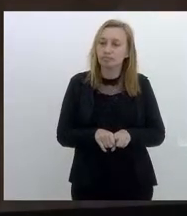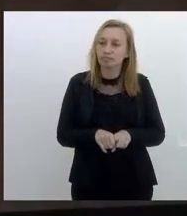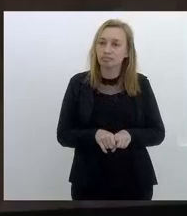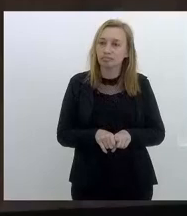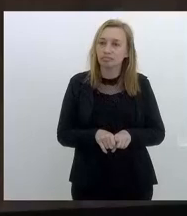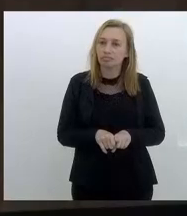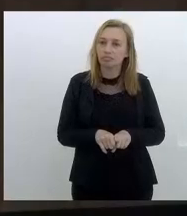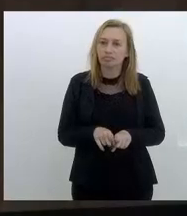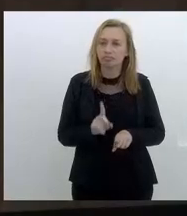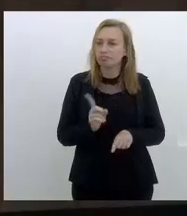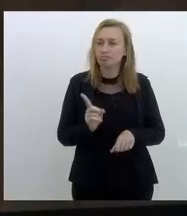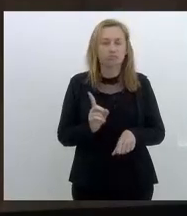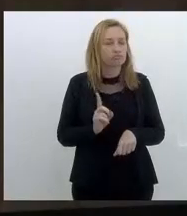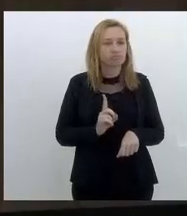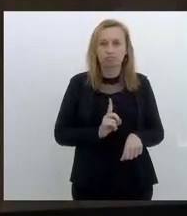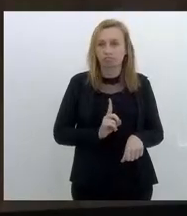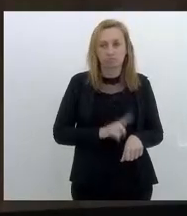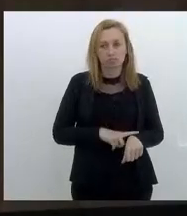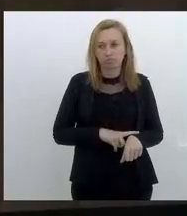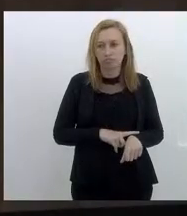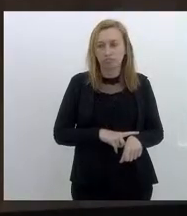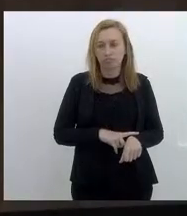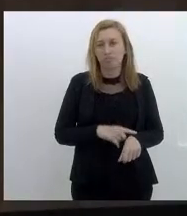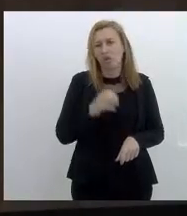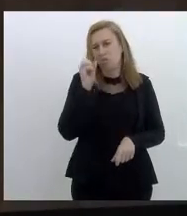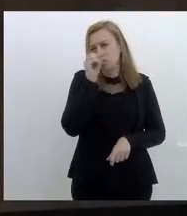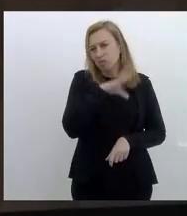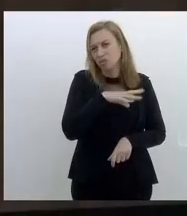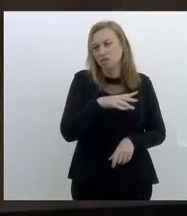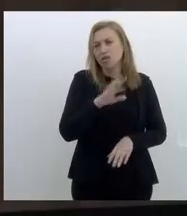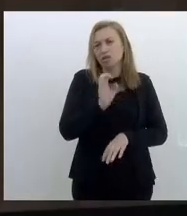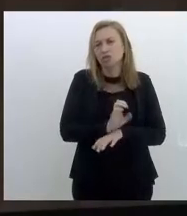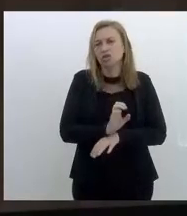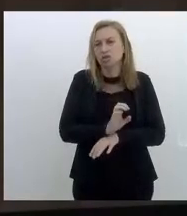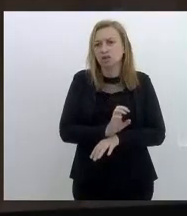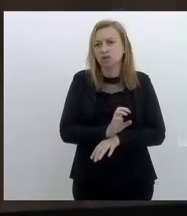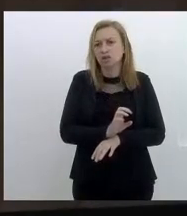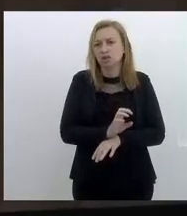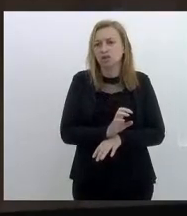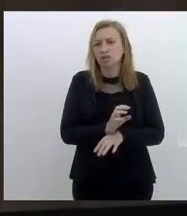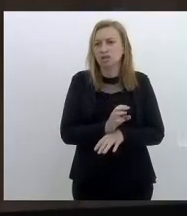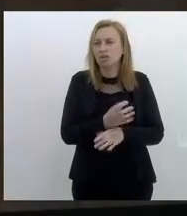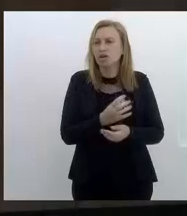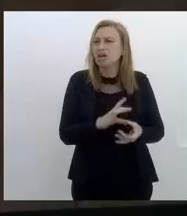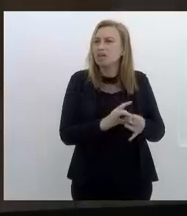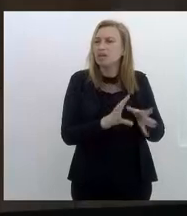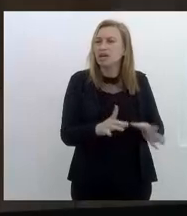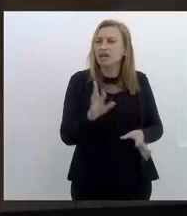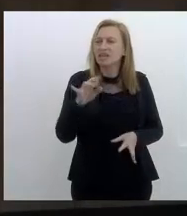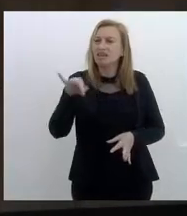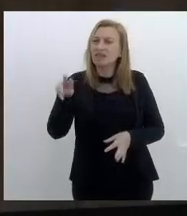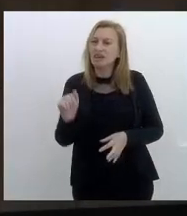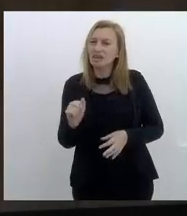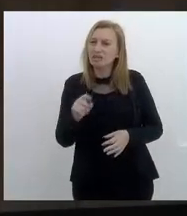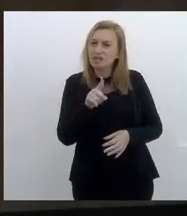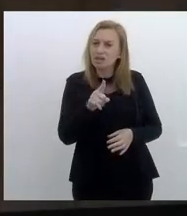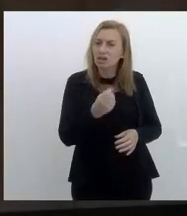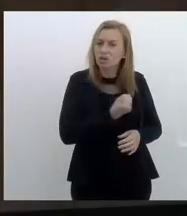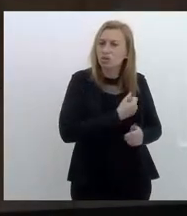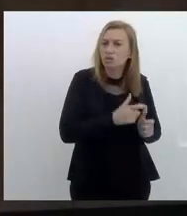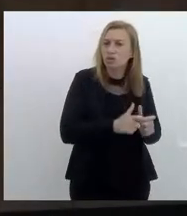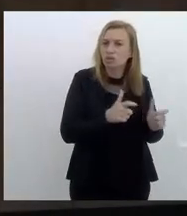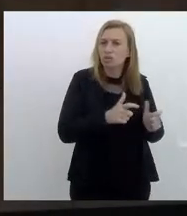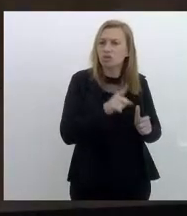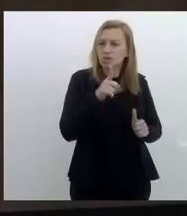like temporária Isso é um absurdo o Estado está abrindo mão de receita porque quando você amanhã para dia que tá tributária